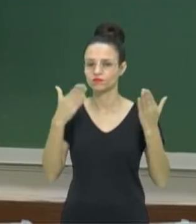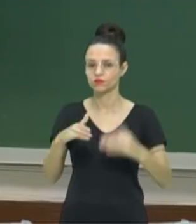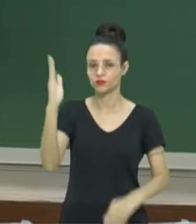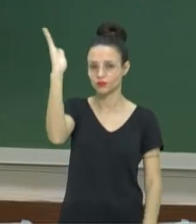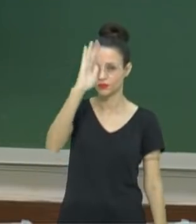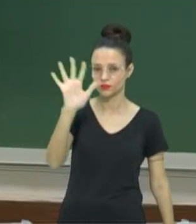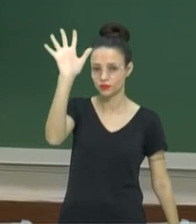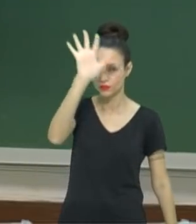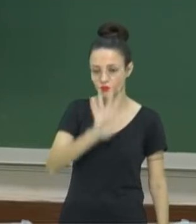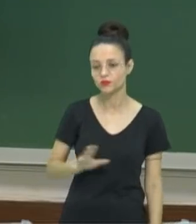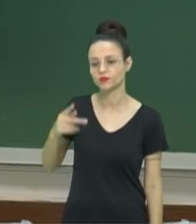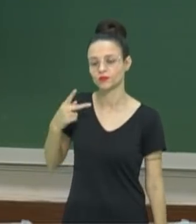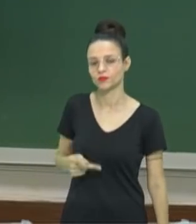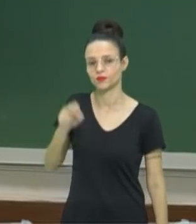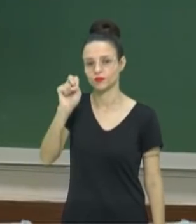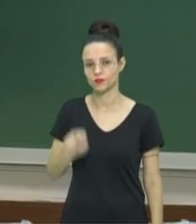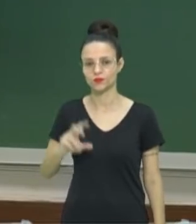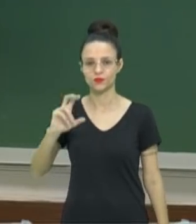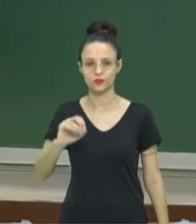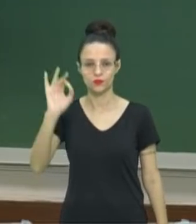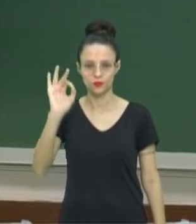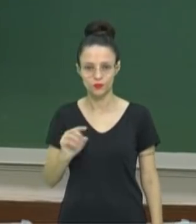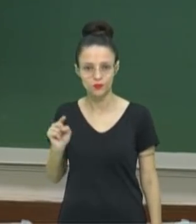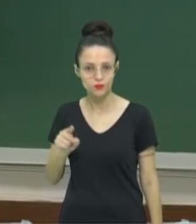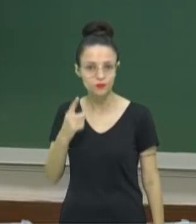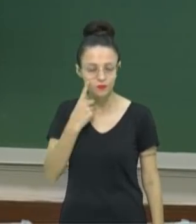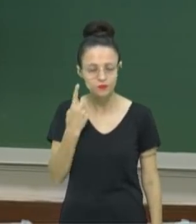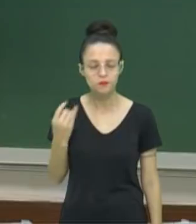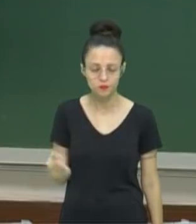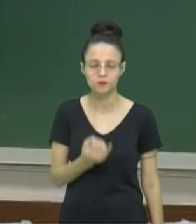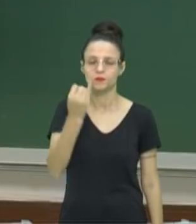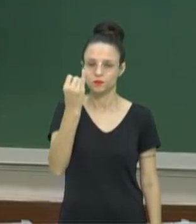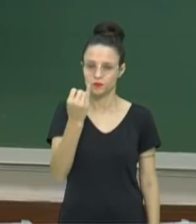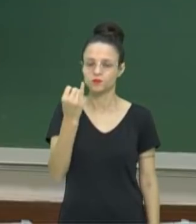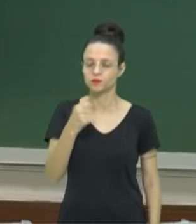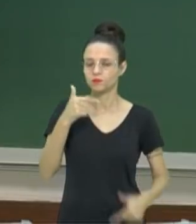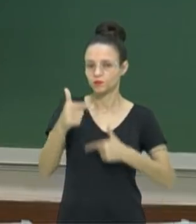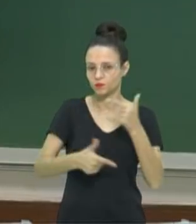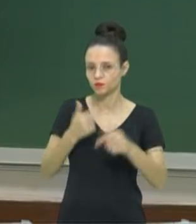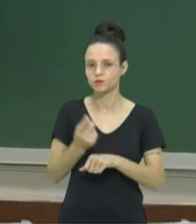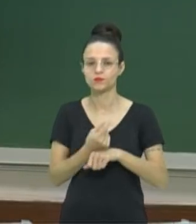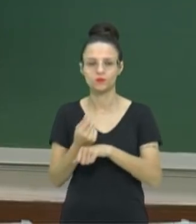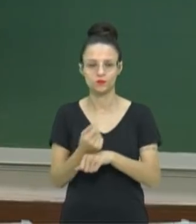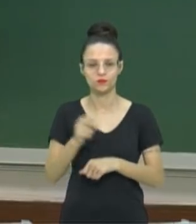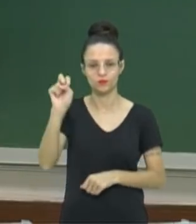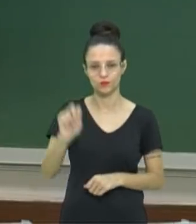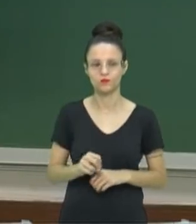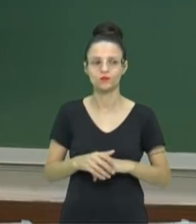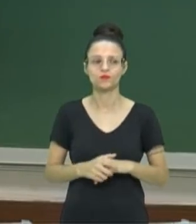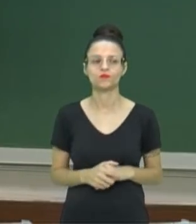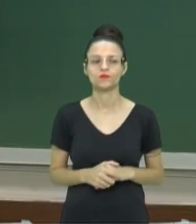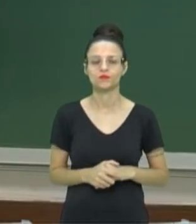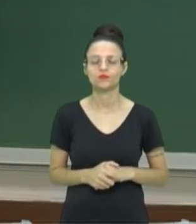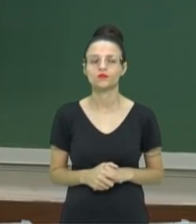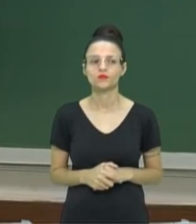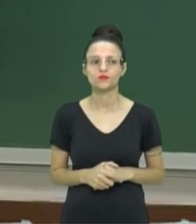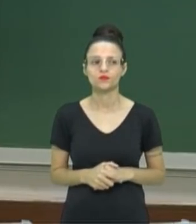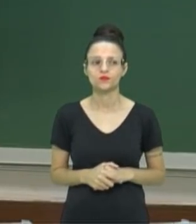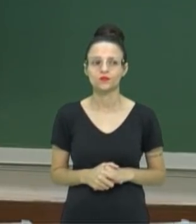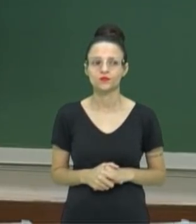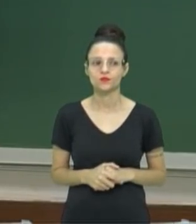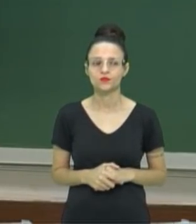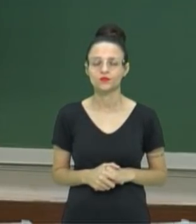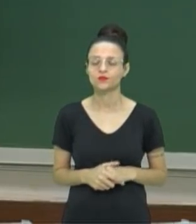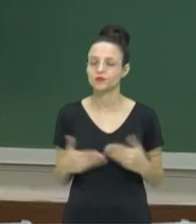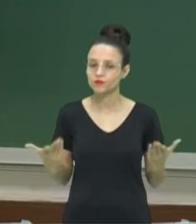nacional, são produzidos na região sul. Olha a importância das atividades econômicas da região sul, certo? E aí, o que